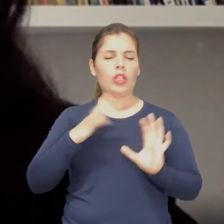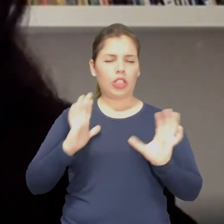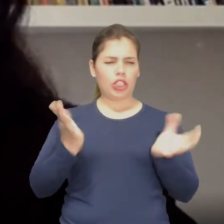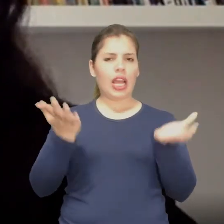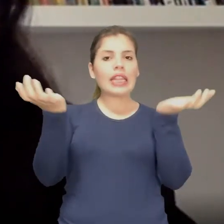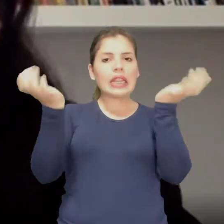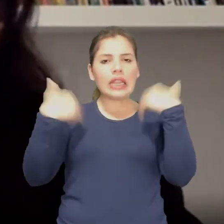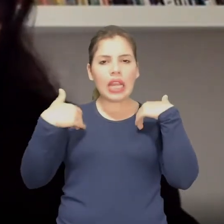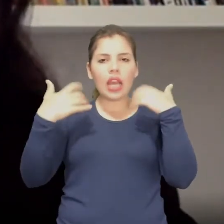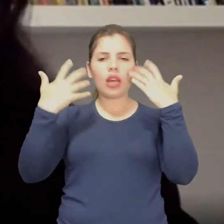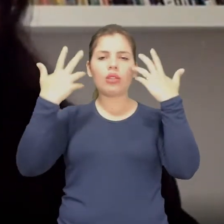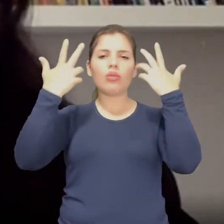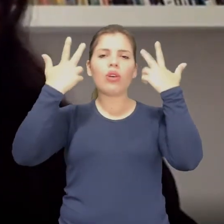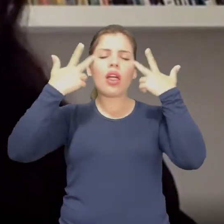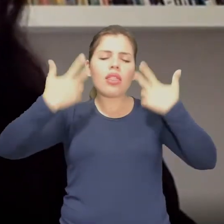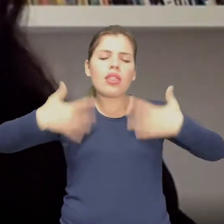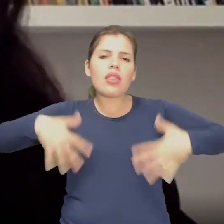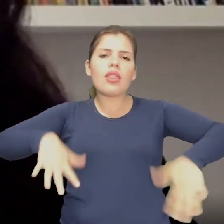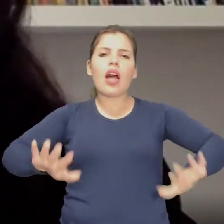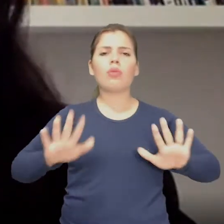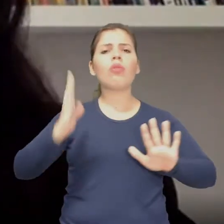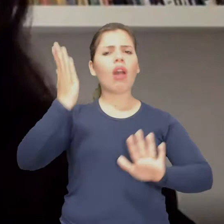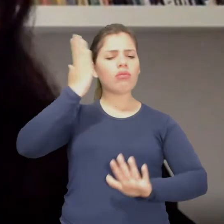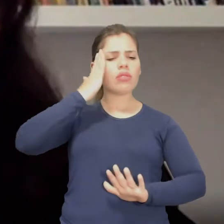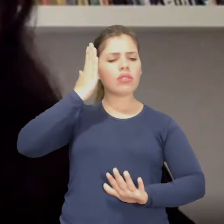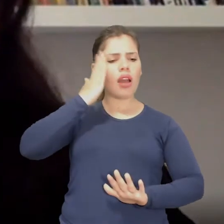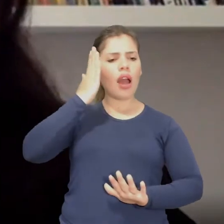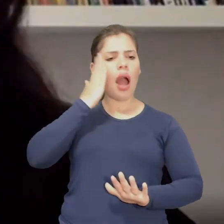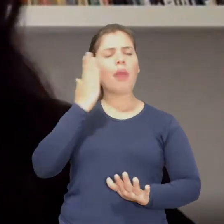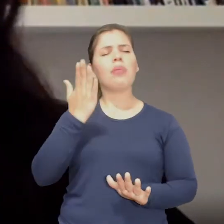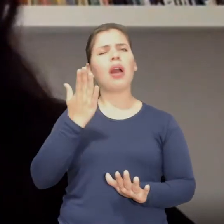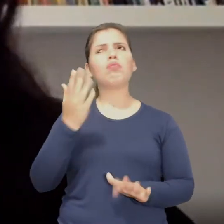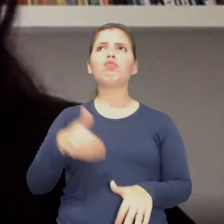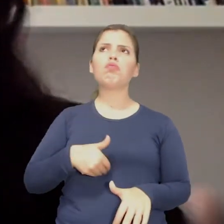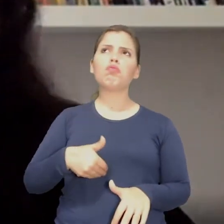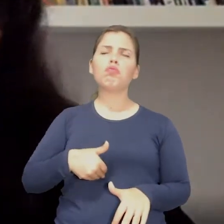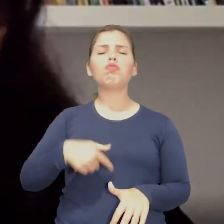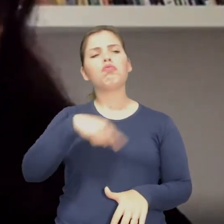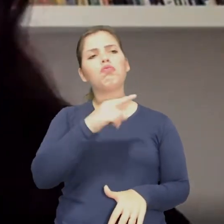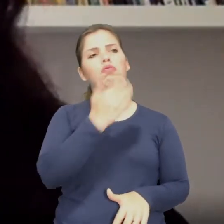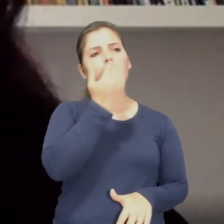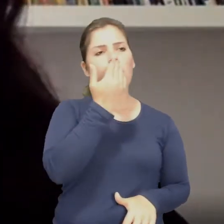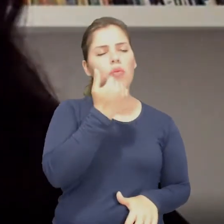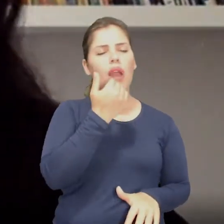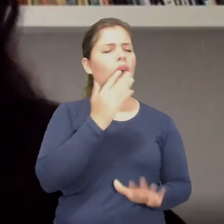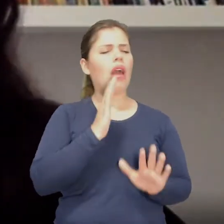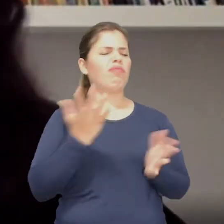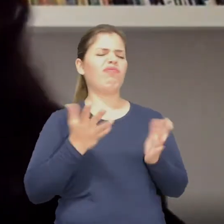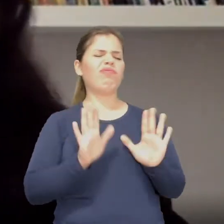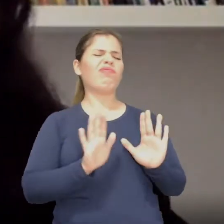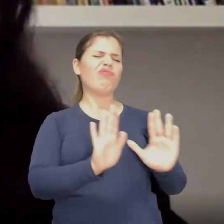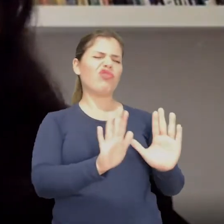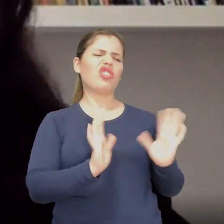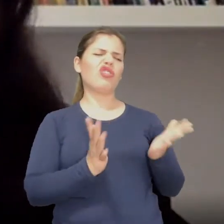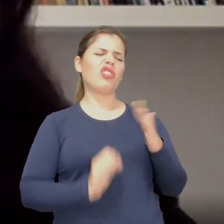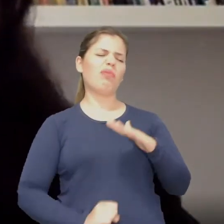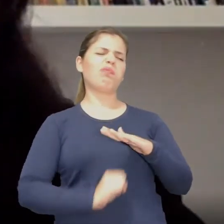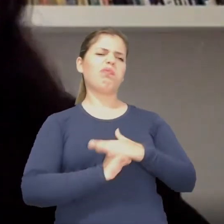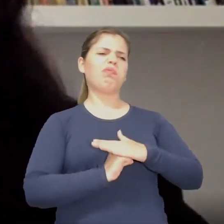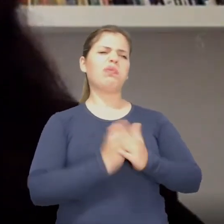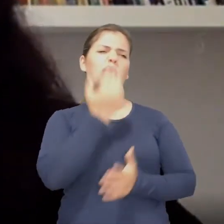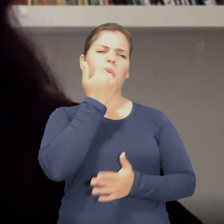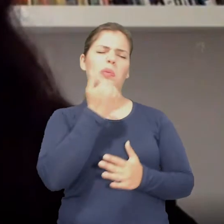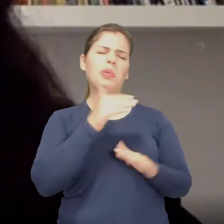nosso, que é natural nosso, que é de saber o quanto comer, ou quando buscar comida, quando parar de comer, porque